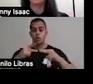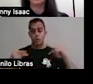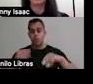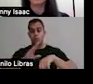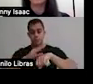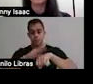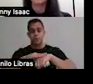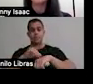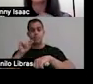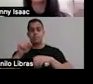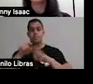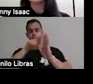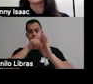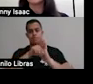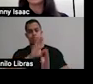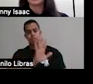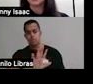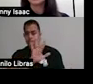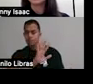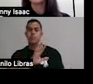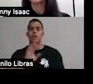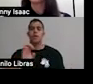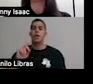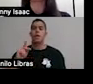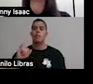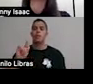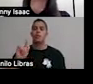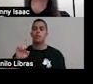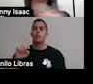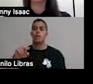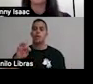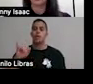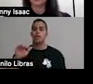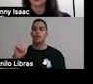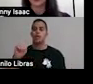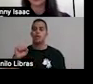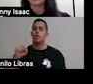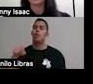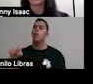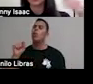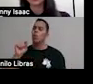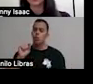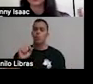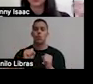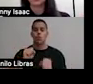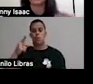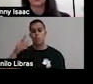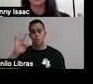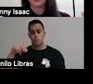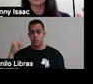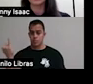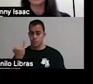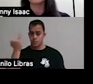modificações epigenéticas. E essas modificações epigenéticas, elas podem ser modificações nas histonas, né, que são proteínas importantes no processo